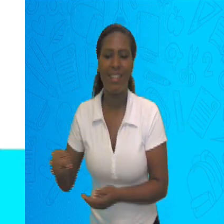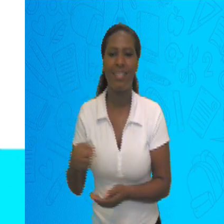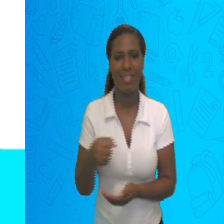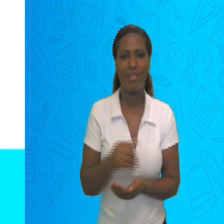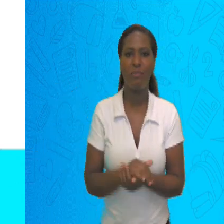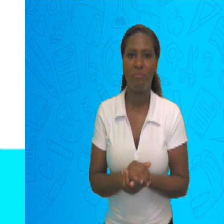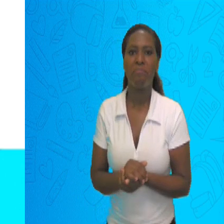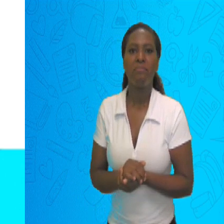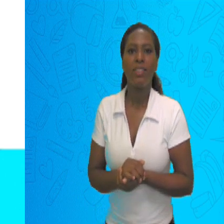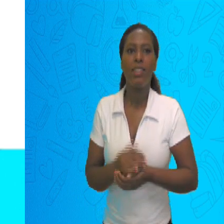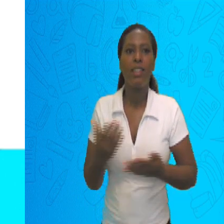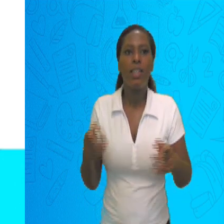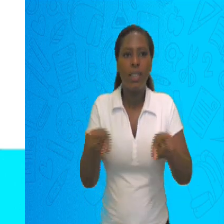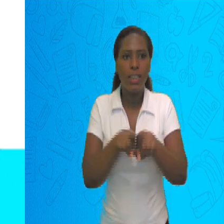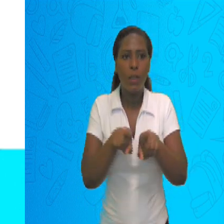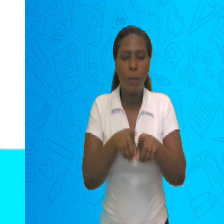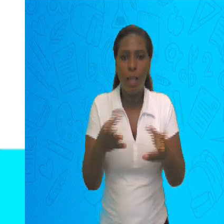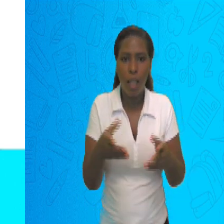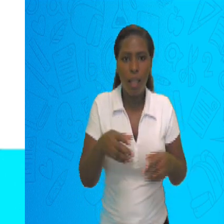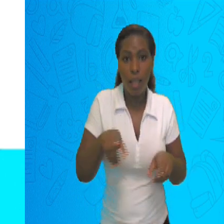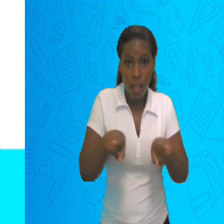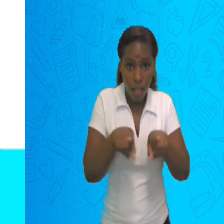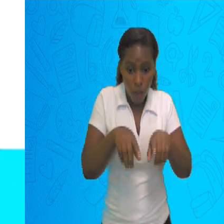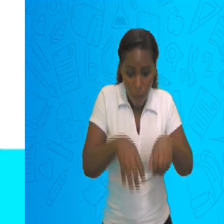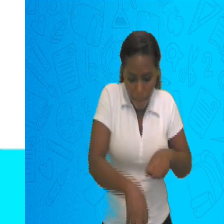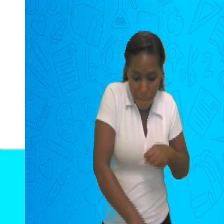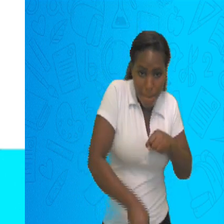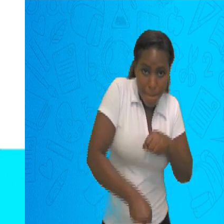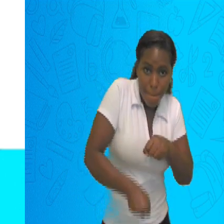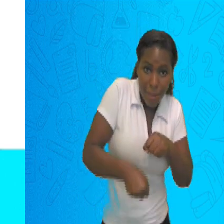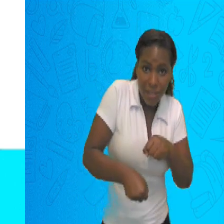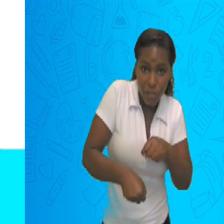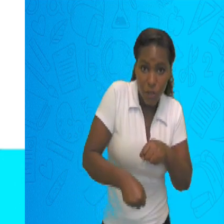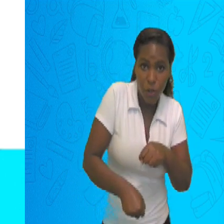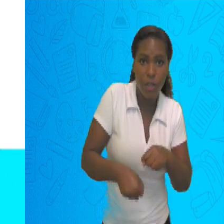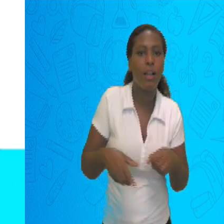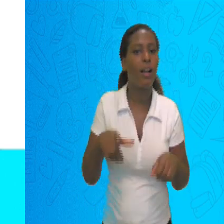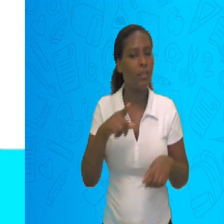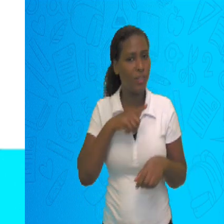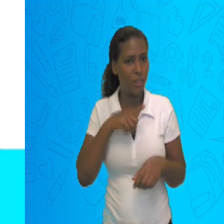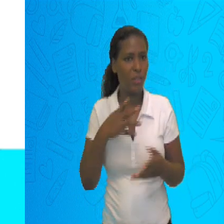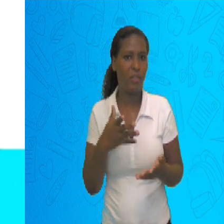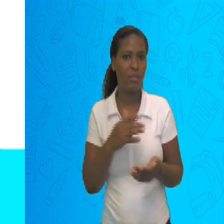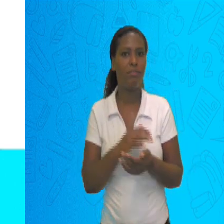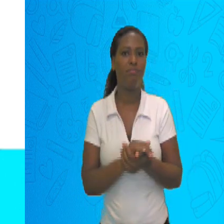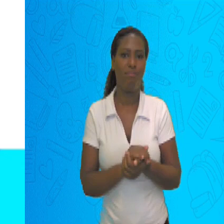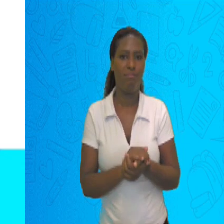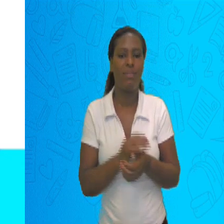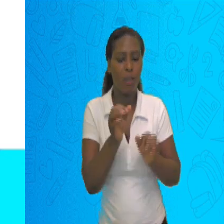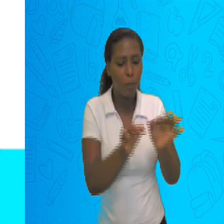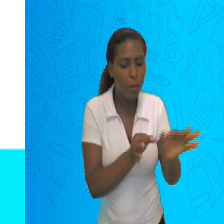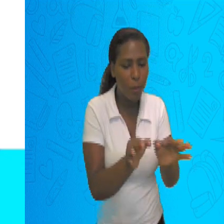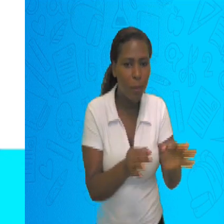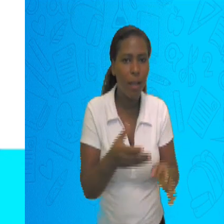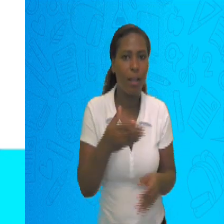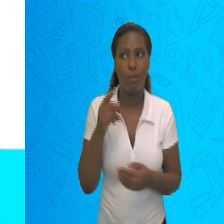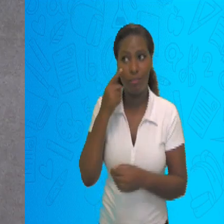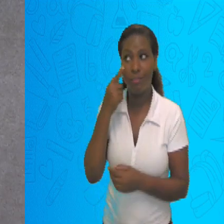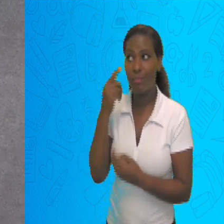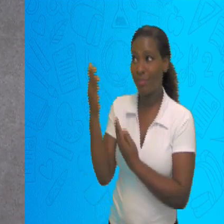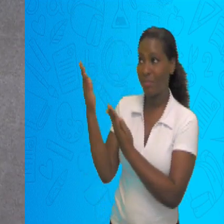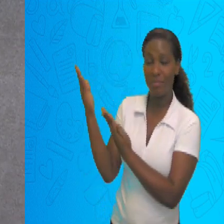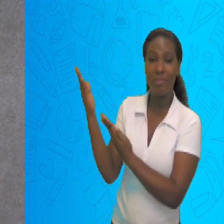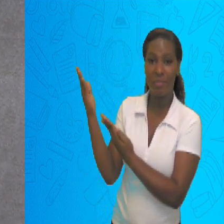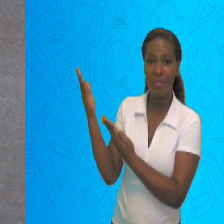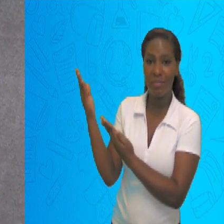o cultivo da mandioca, aqui a preparação dos alimentos para o consumo. Então, isso fez